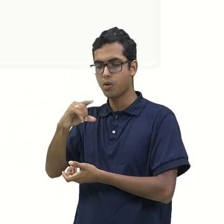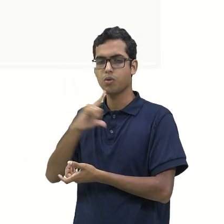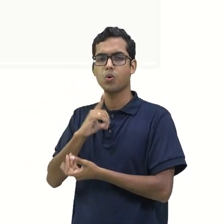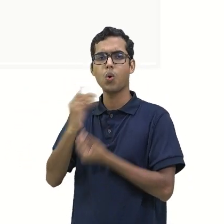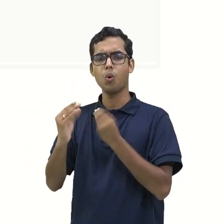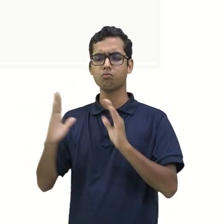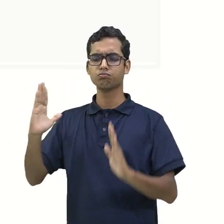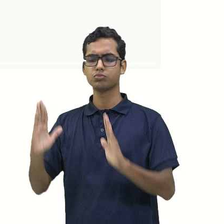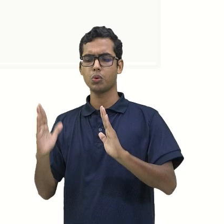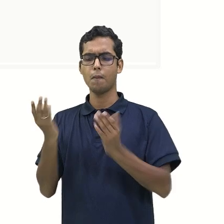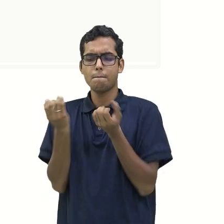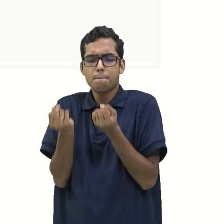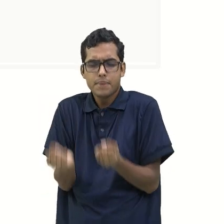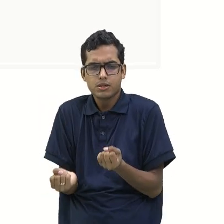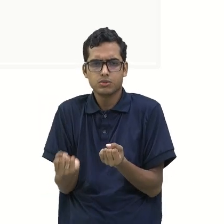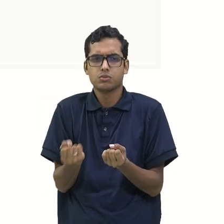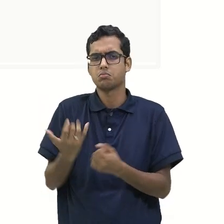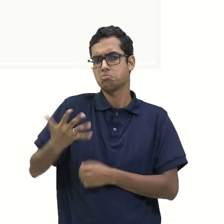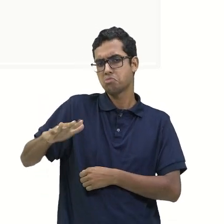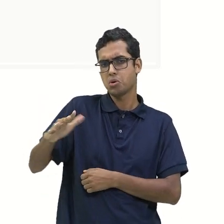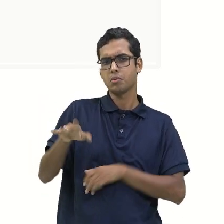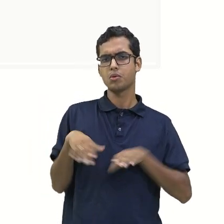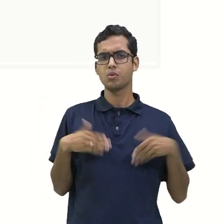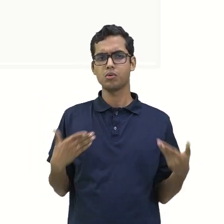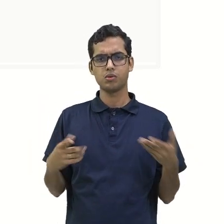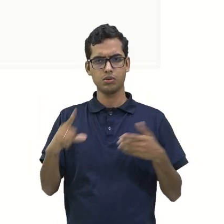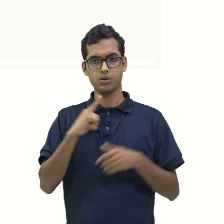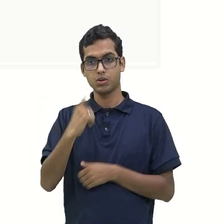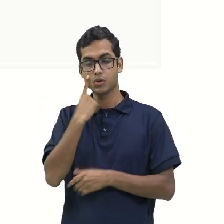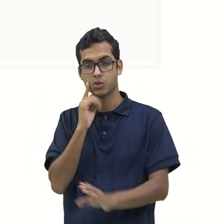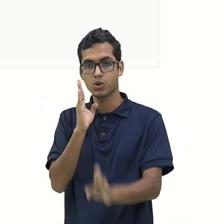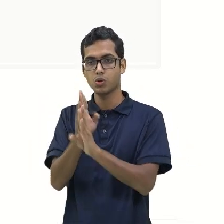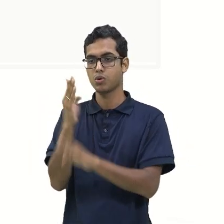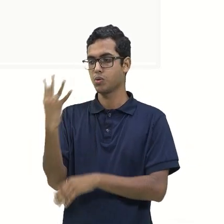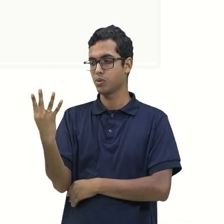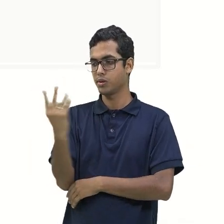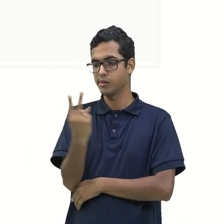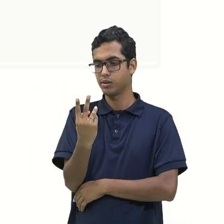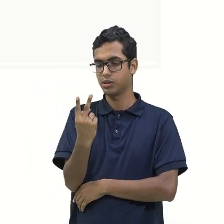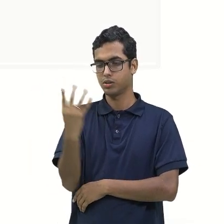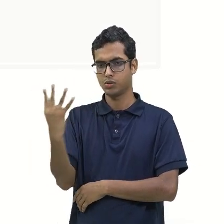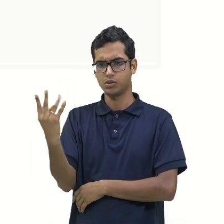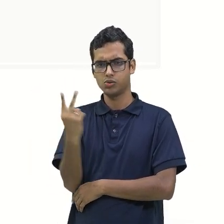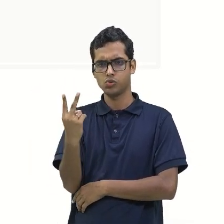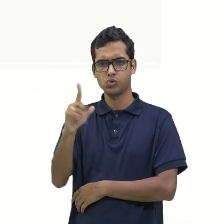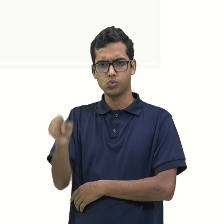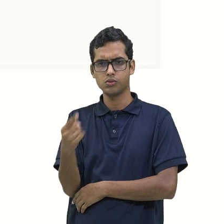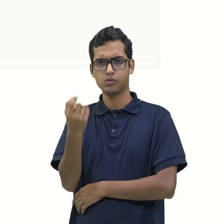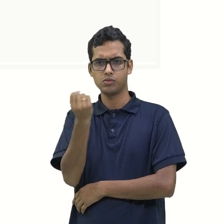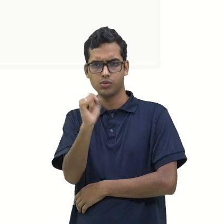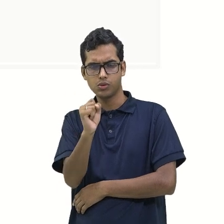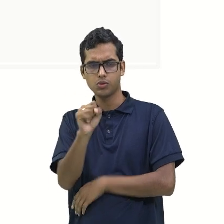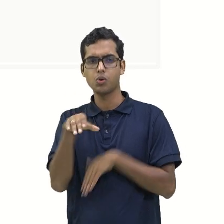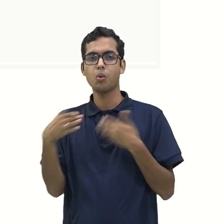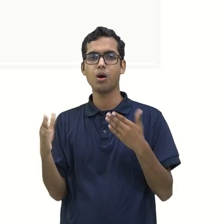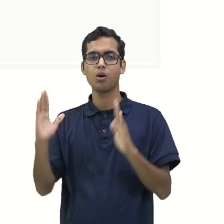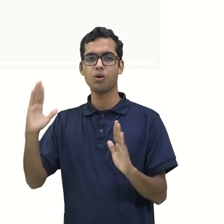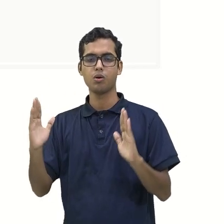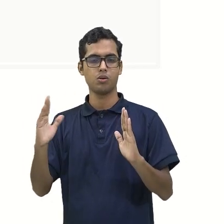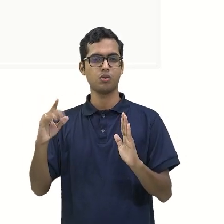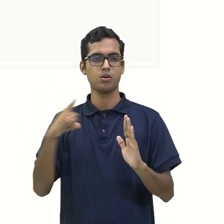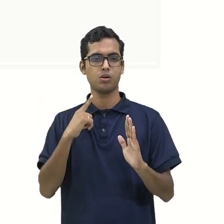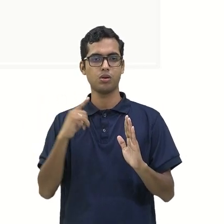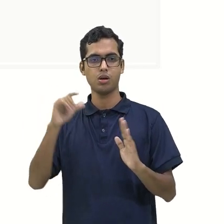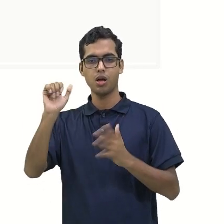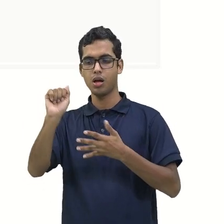Então, eu encontrei aqui 42,8, né? 42,8 está entre qual intervalo? A, B, C